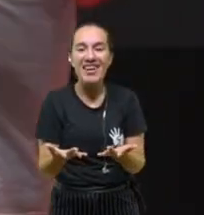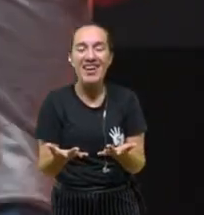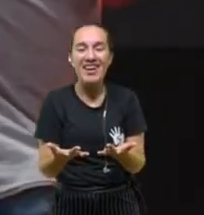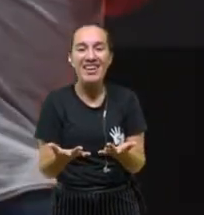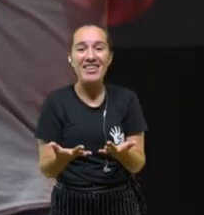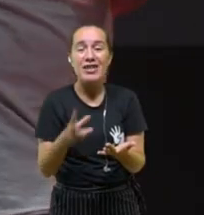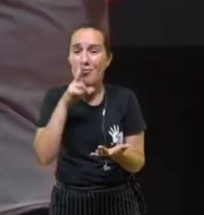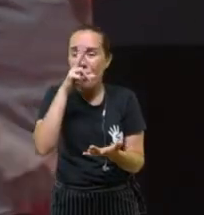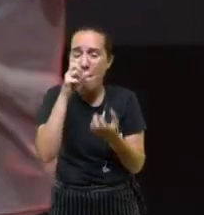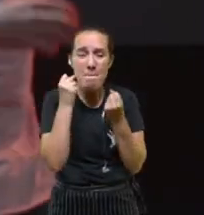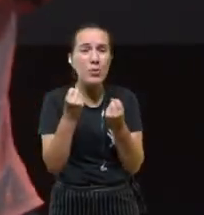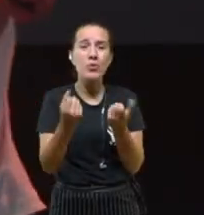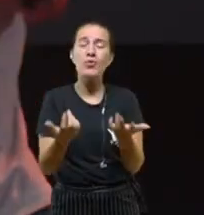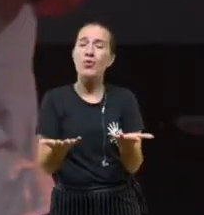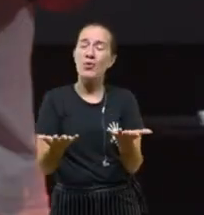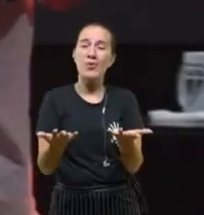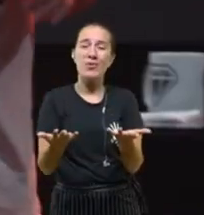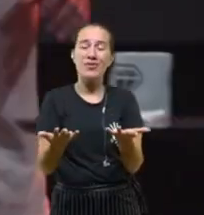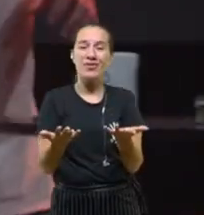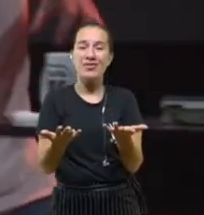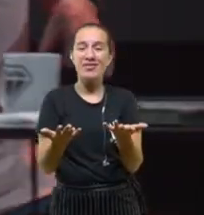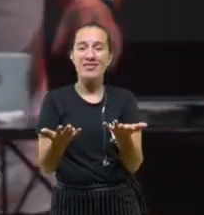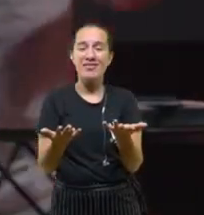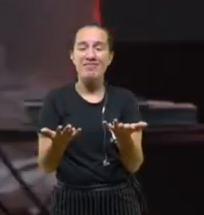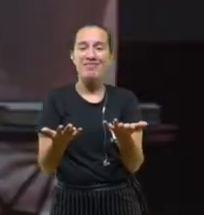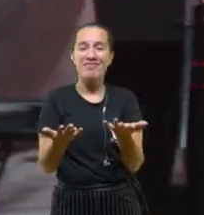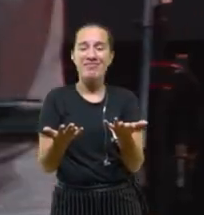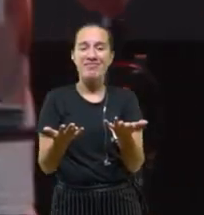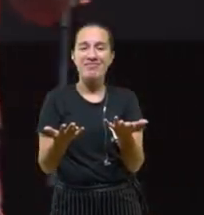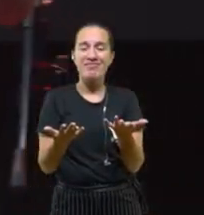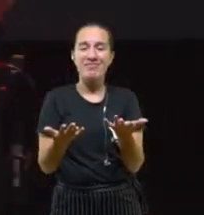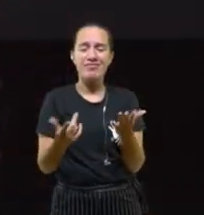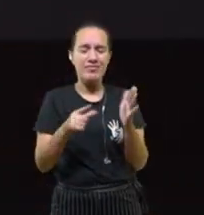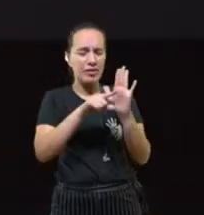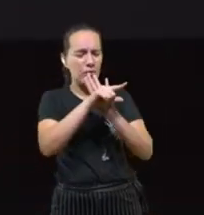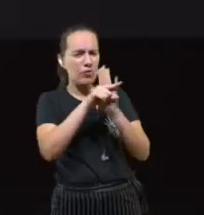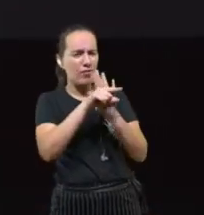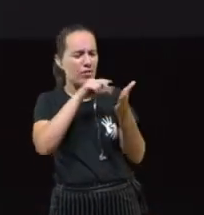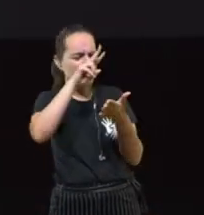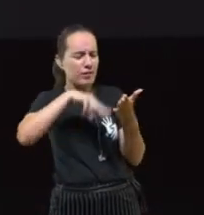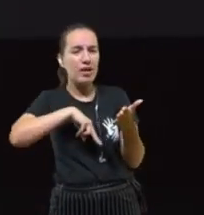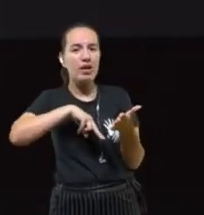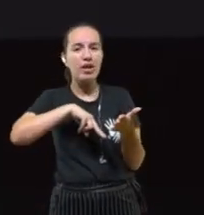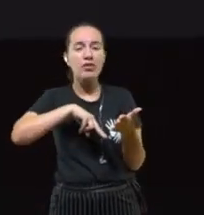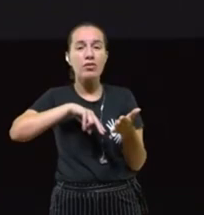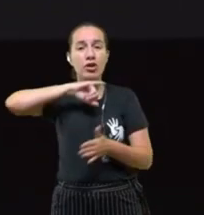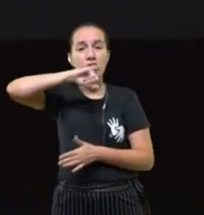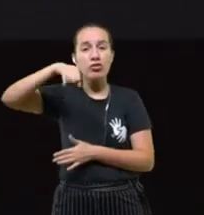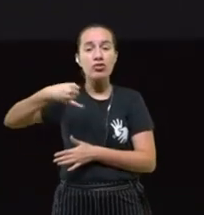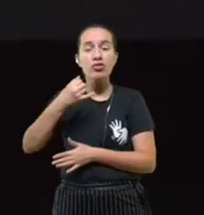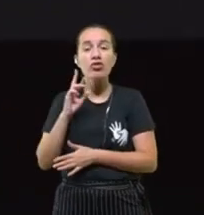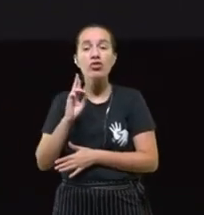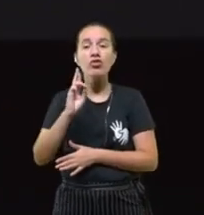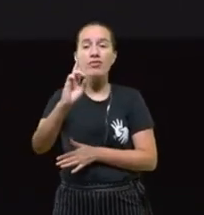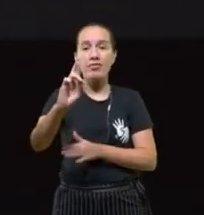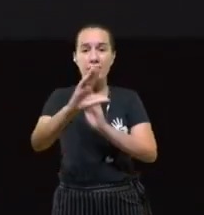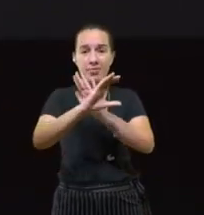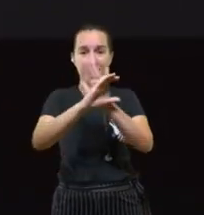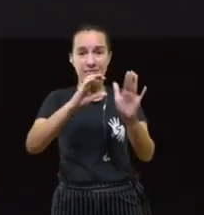muito forte. Eu estava vendo alguns versos aqui, Jeremias 31, verso